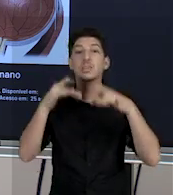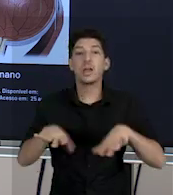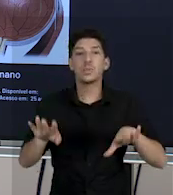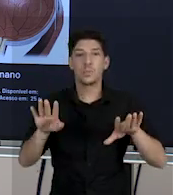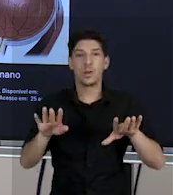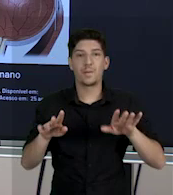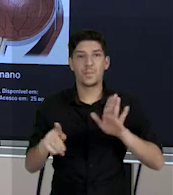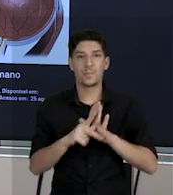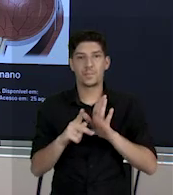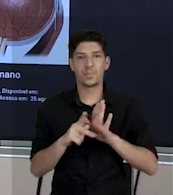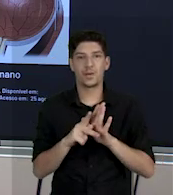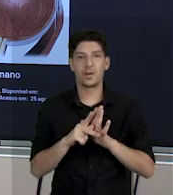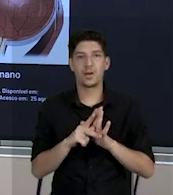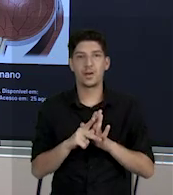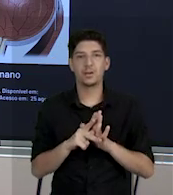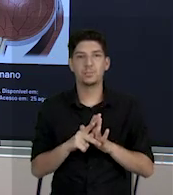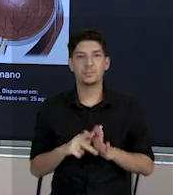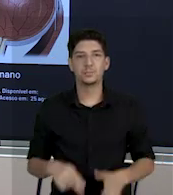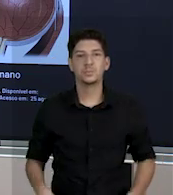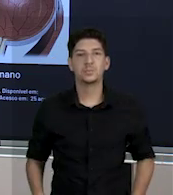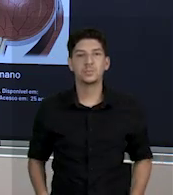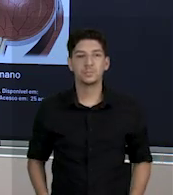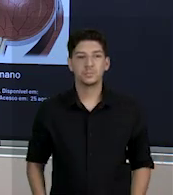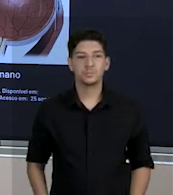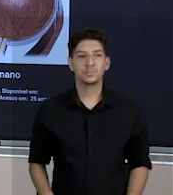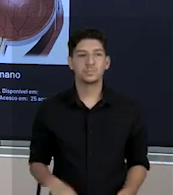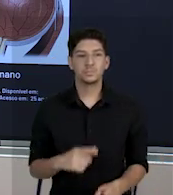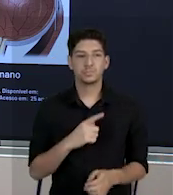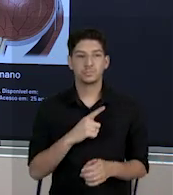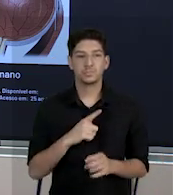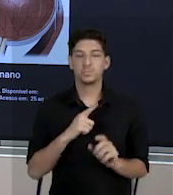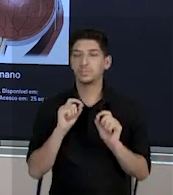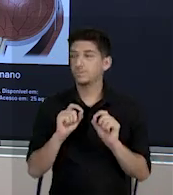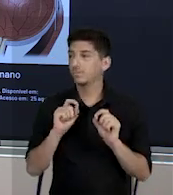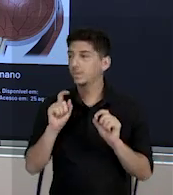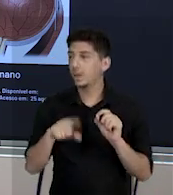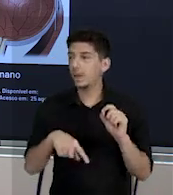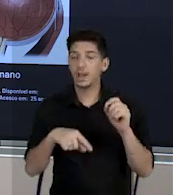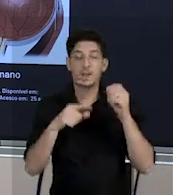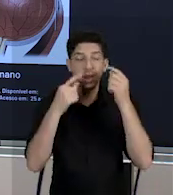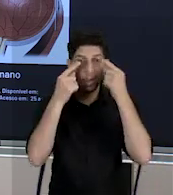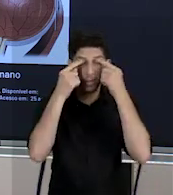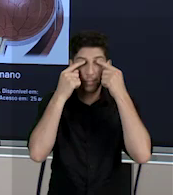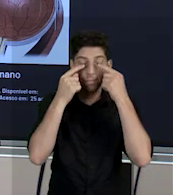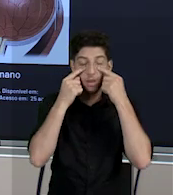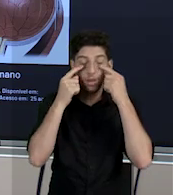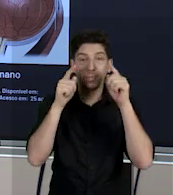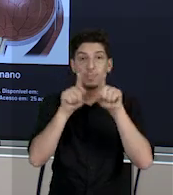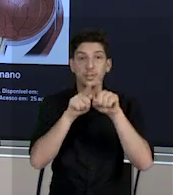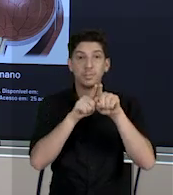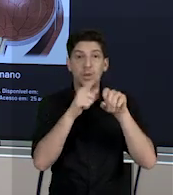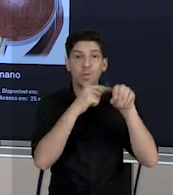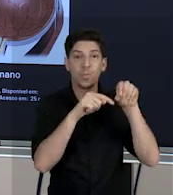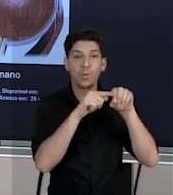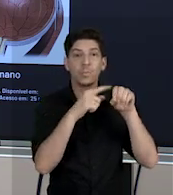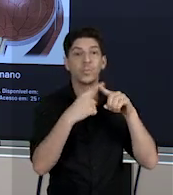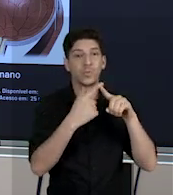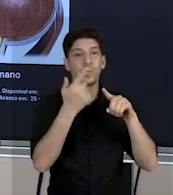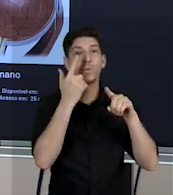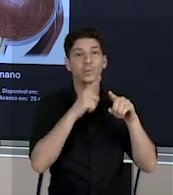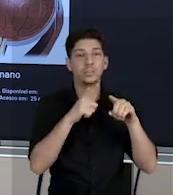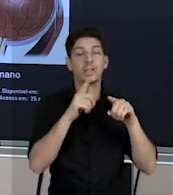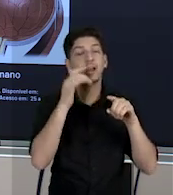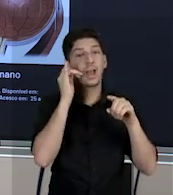ali pelo tecido que recobre tanto a parte das pálpebras quanto o globo ocular para garantir que os olhos não fiquem